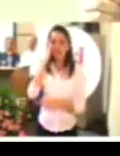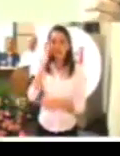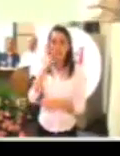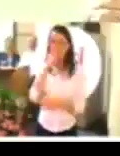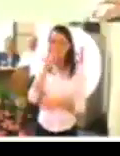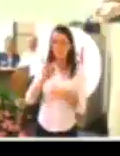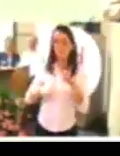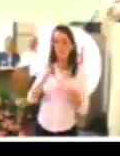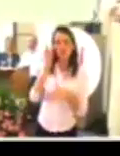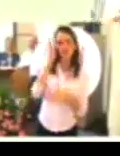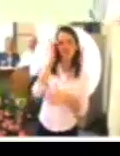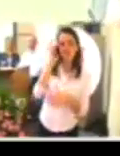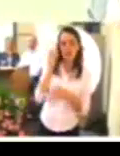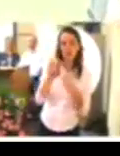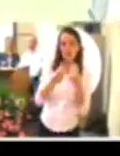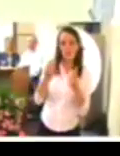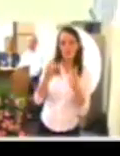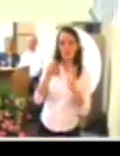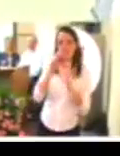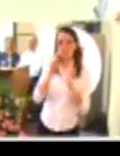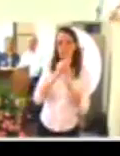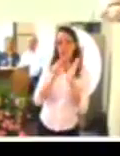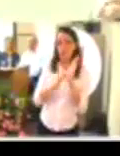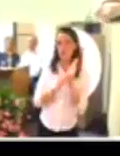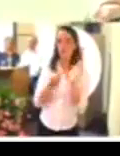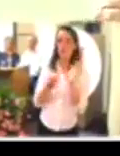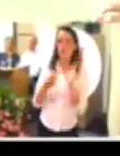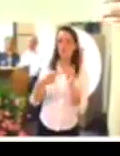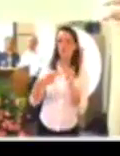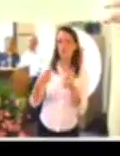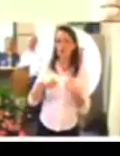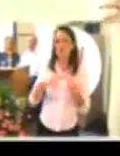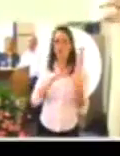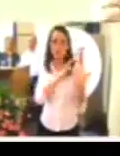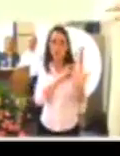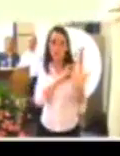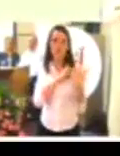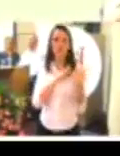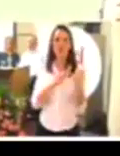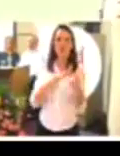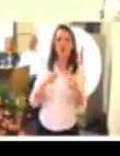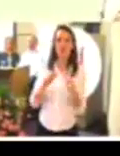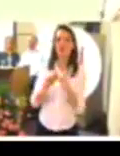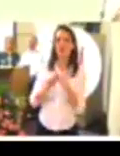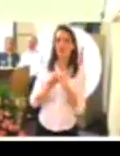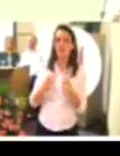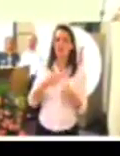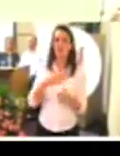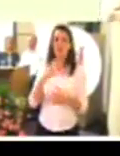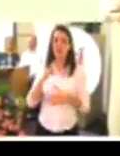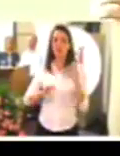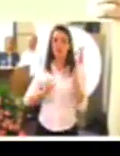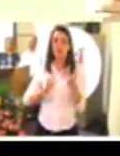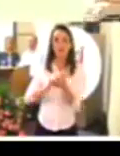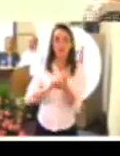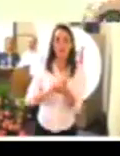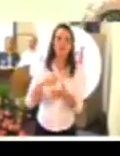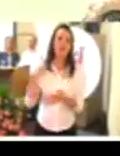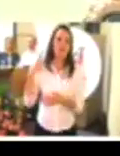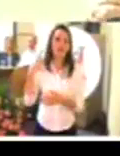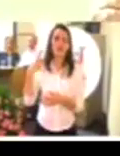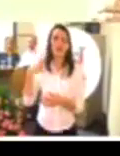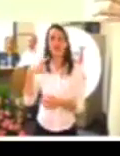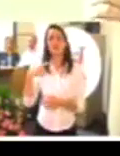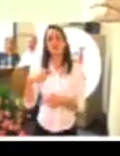muito desinformados com relação aos propósitos, deveres, obrigações, daquele que assume um cargo público da